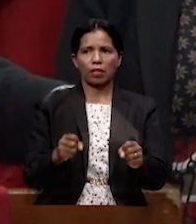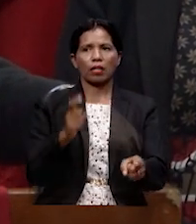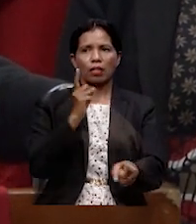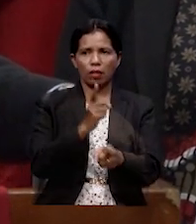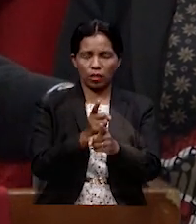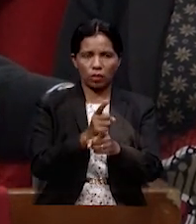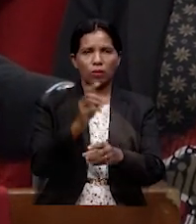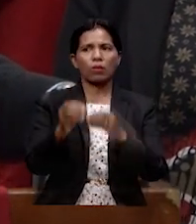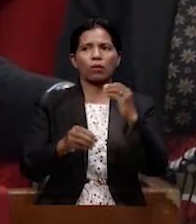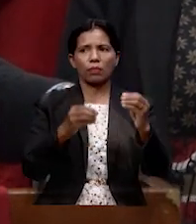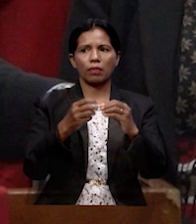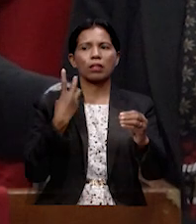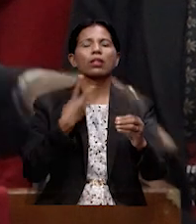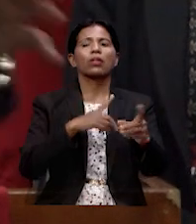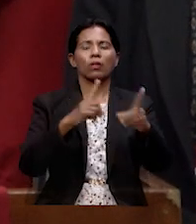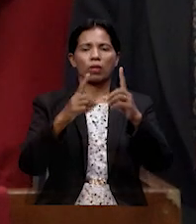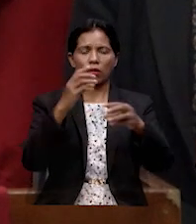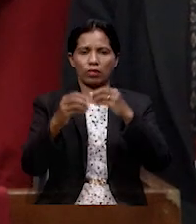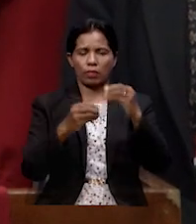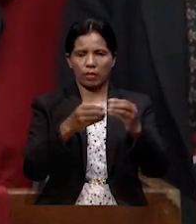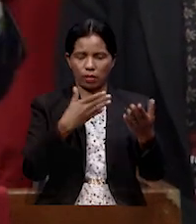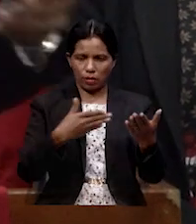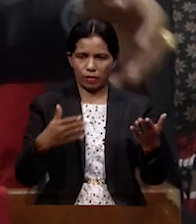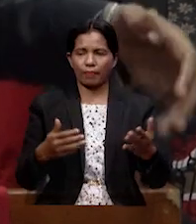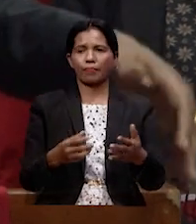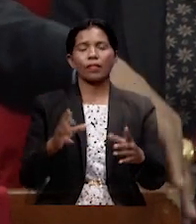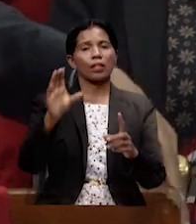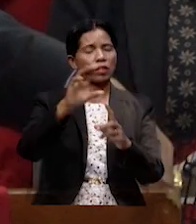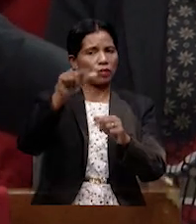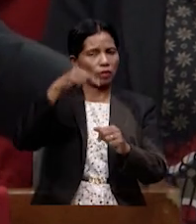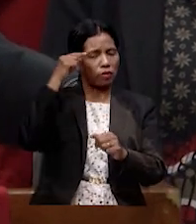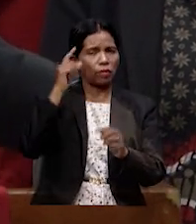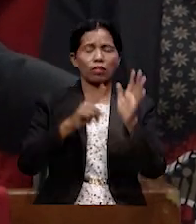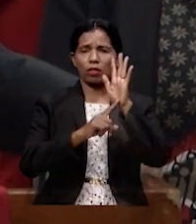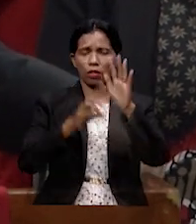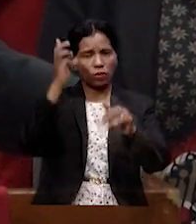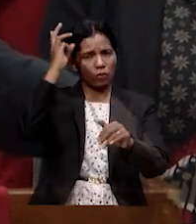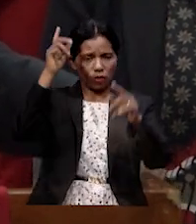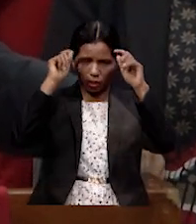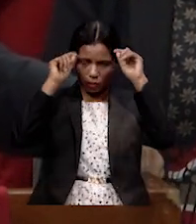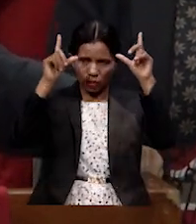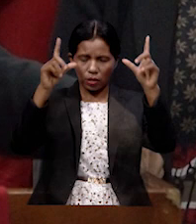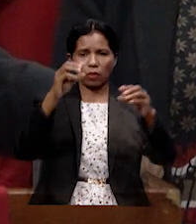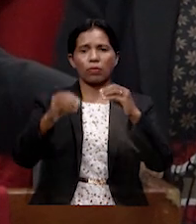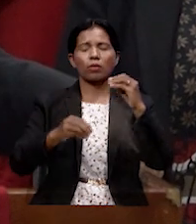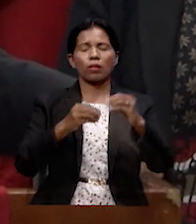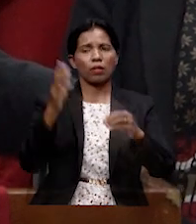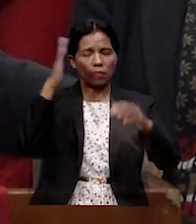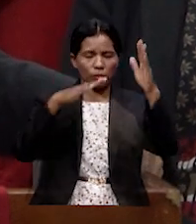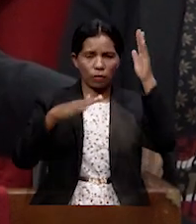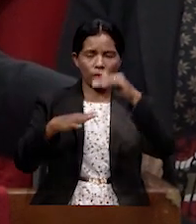honne konaba, quando ita kole sasam, né? Além de né, chefe de governo Mos Hato, preocupação Timor-Leste nian com o problema